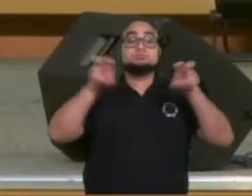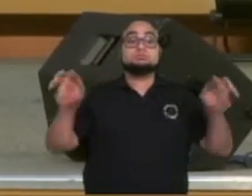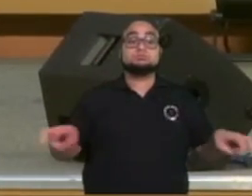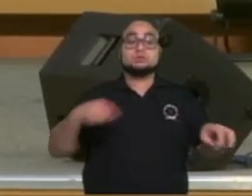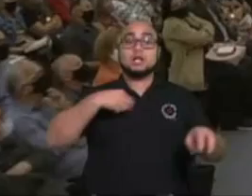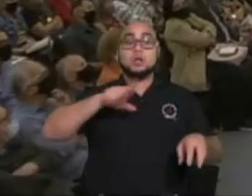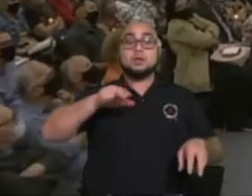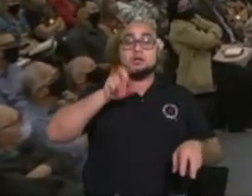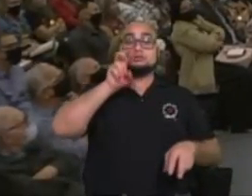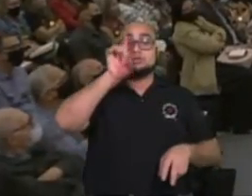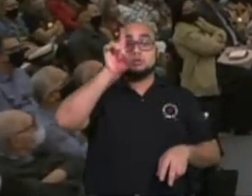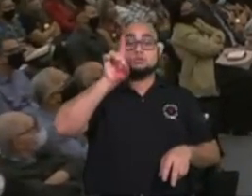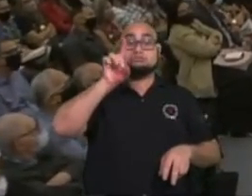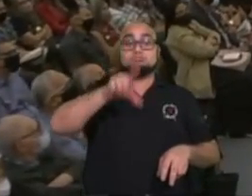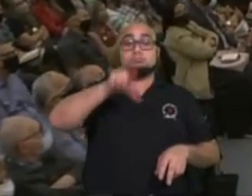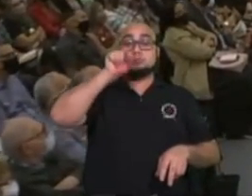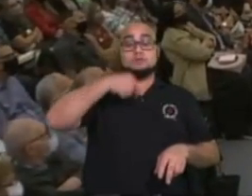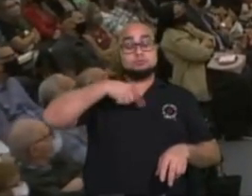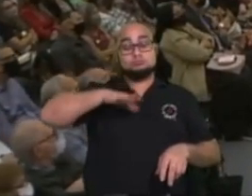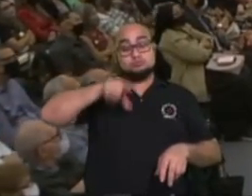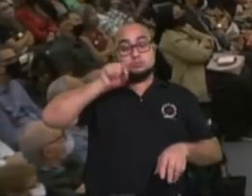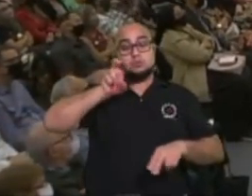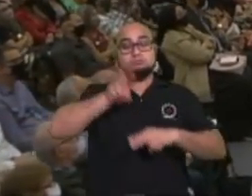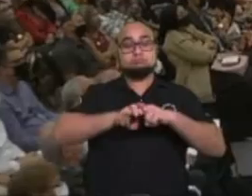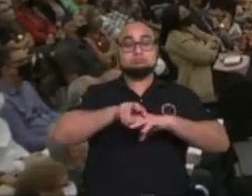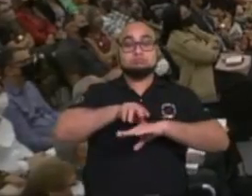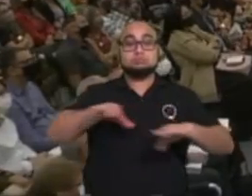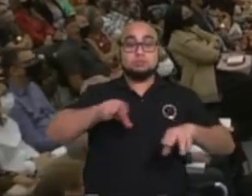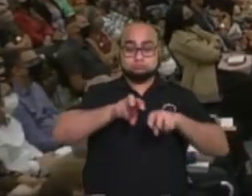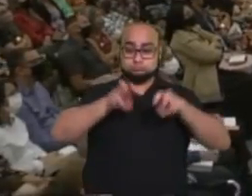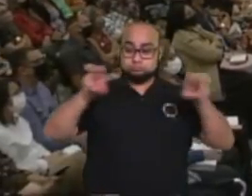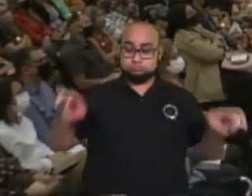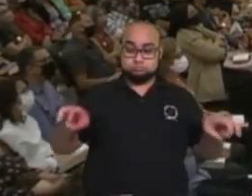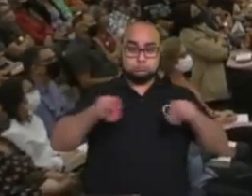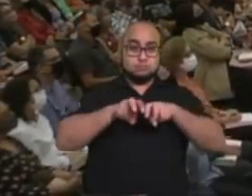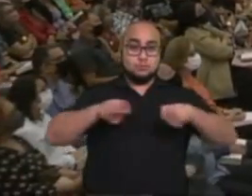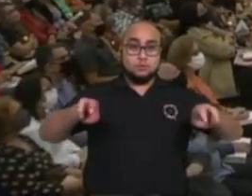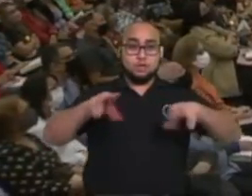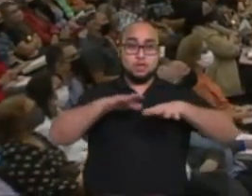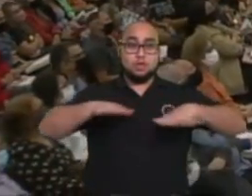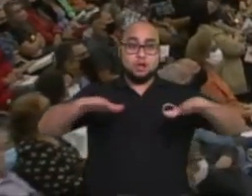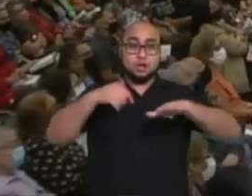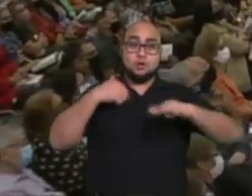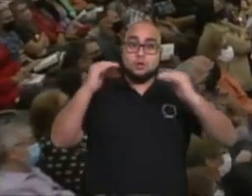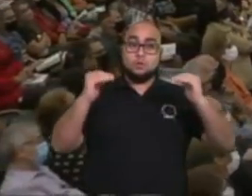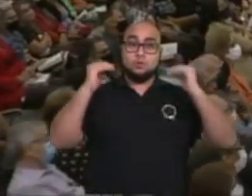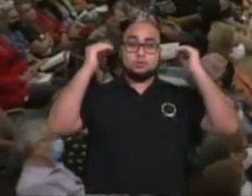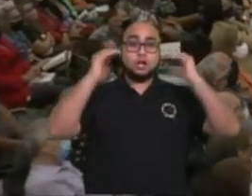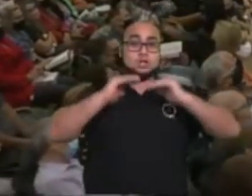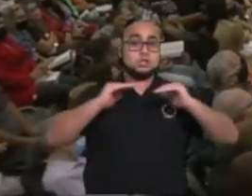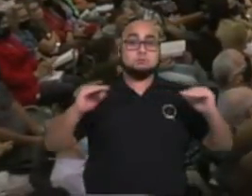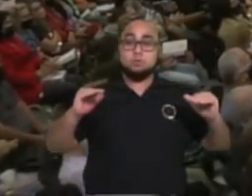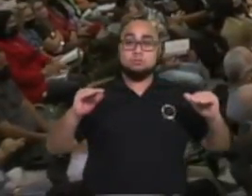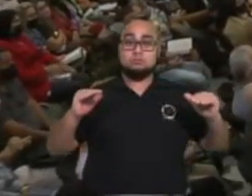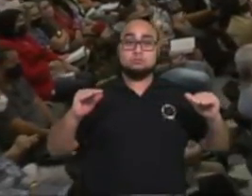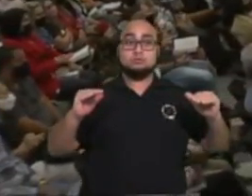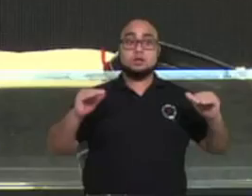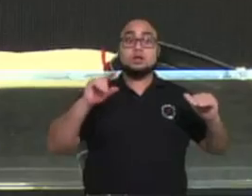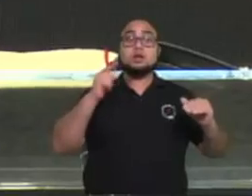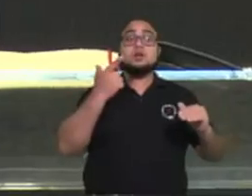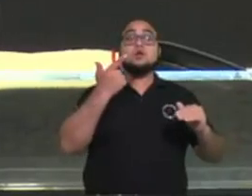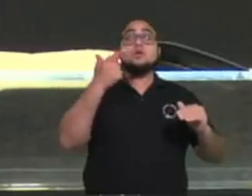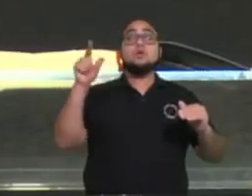determino e quem senta aquilo que a gente ali ficar aqui a área que eu tenho autoridade mas quando eu tomo dos outros onde é que é para